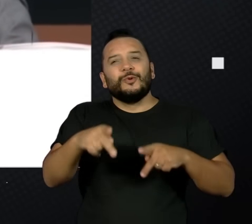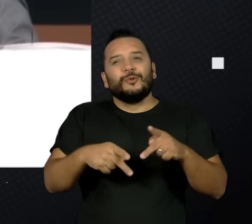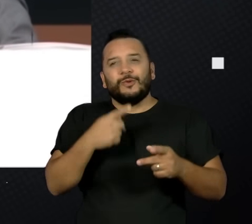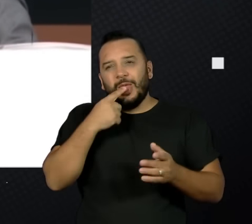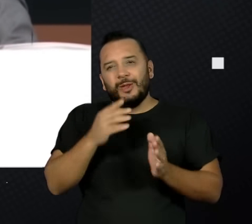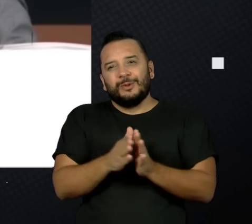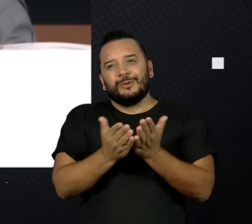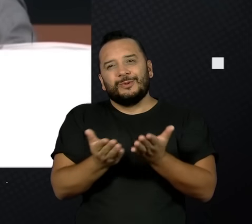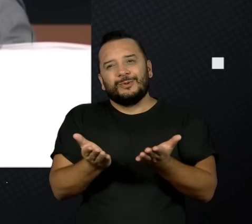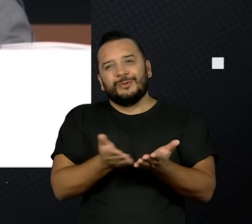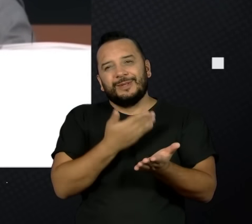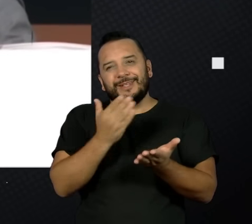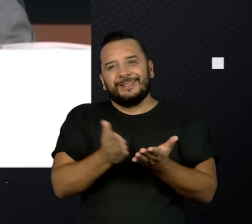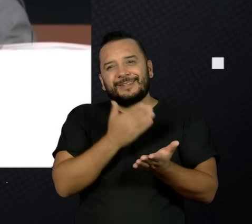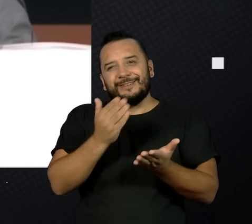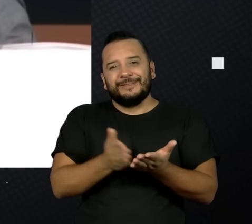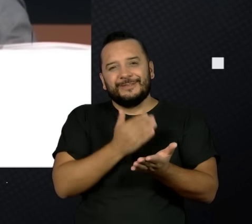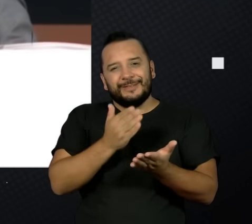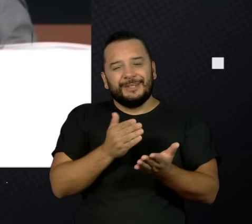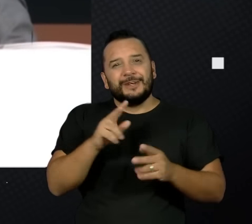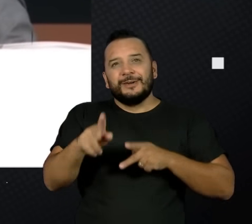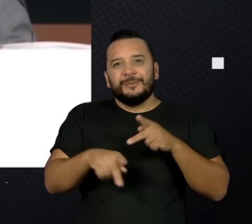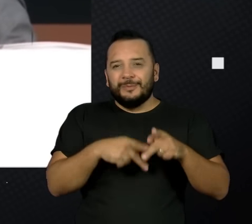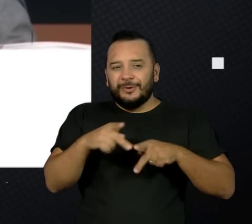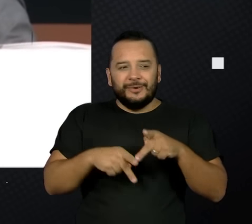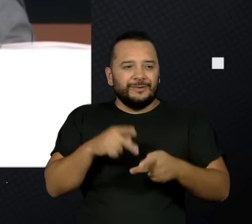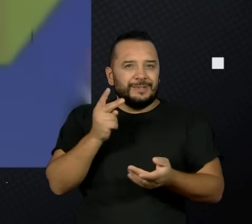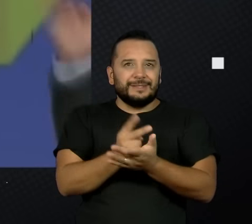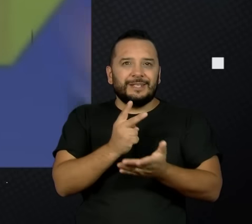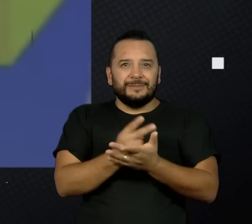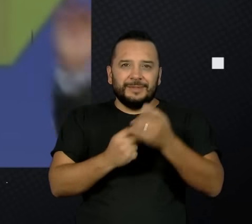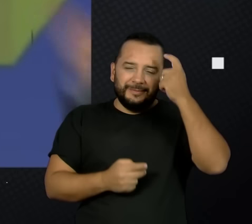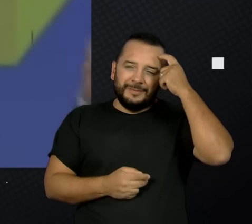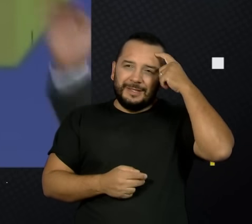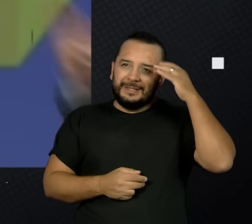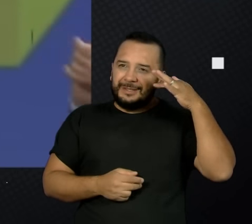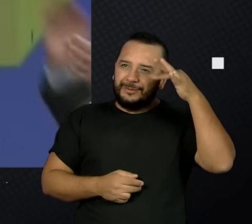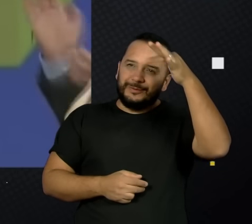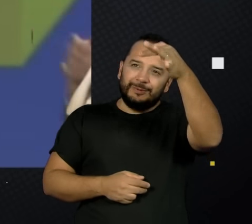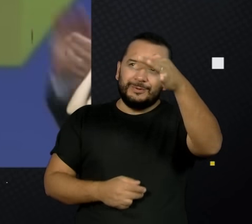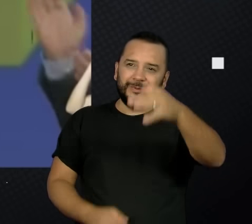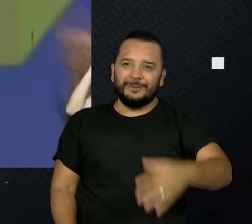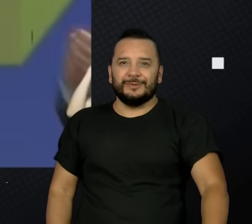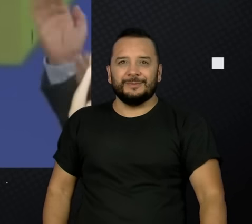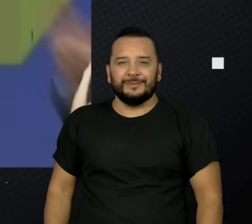é o povo que está sempre olhando para o futuro. Bravo!